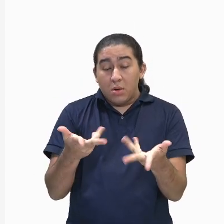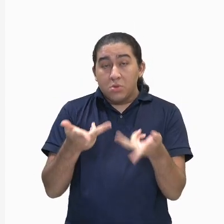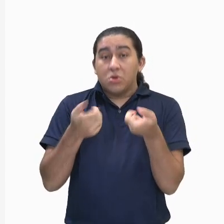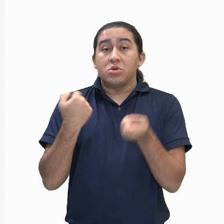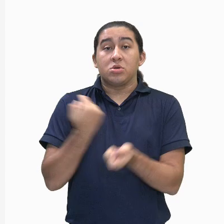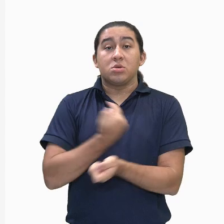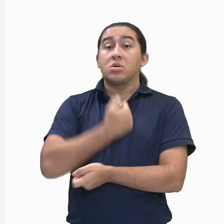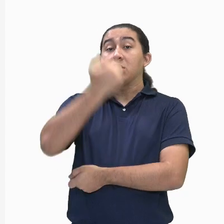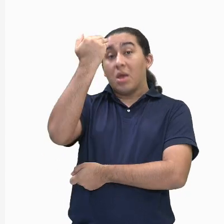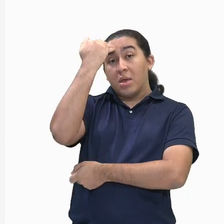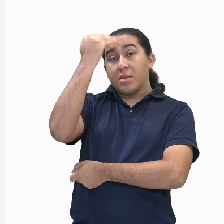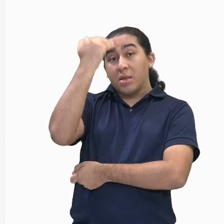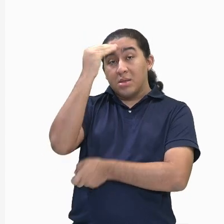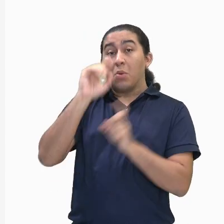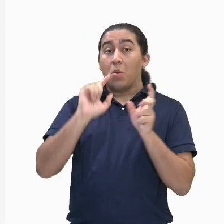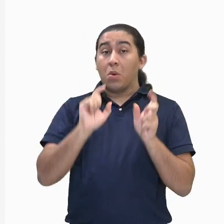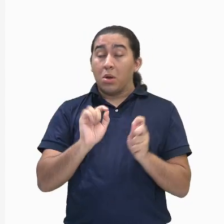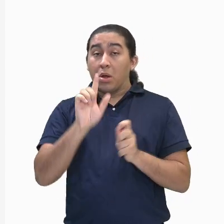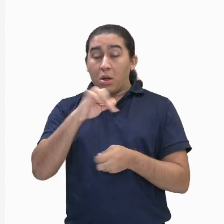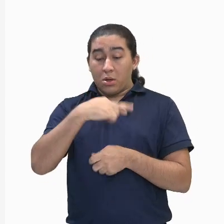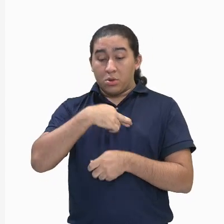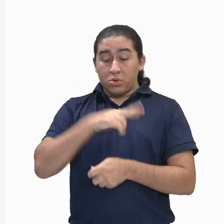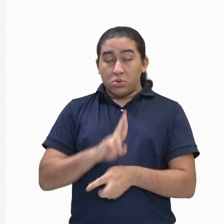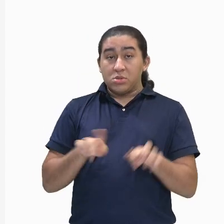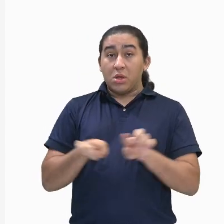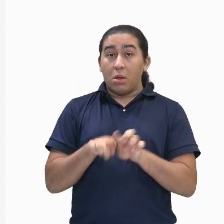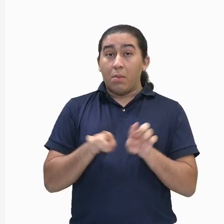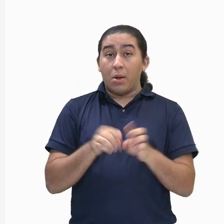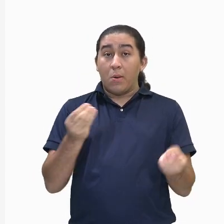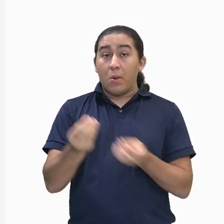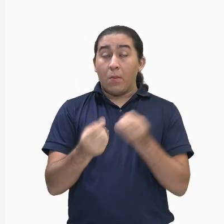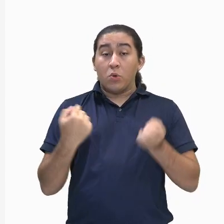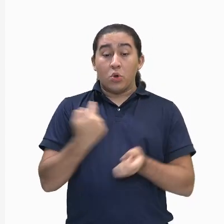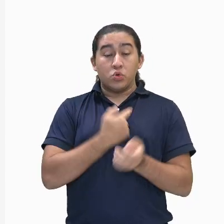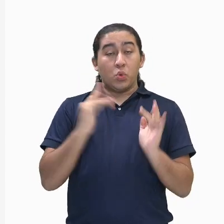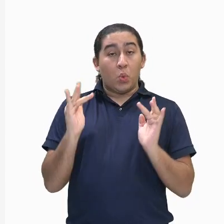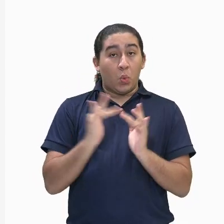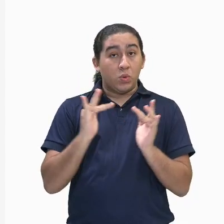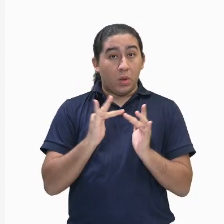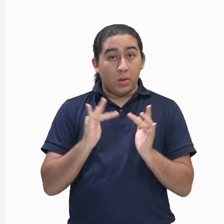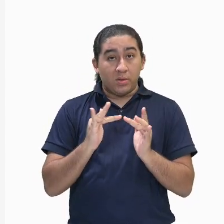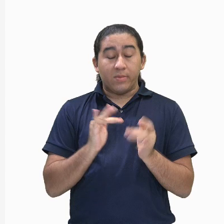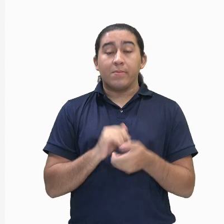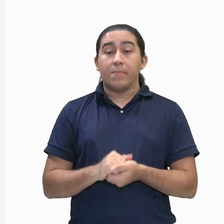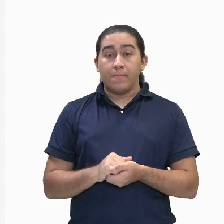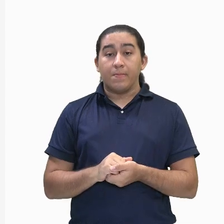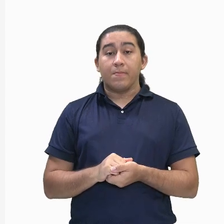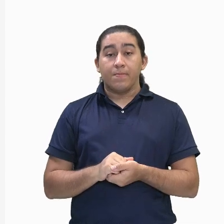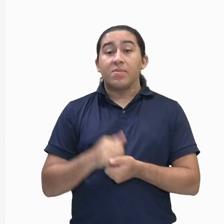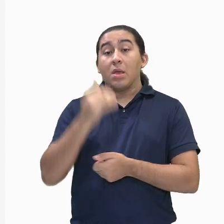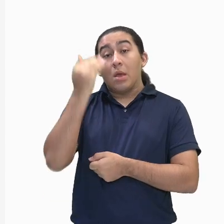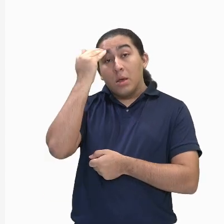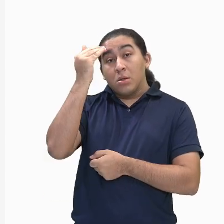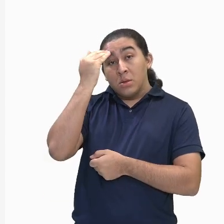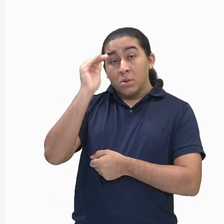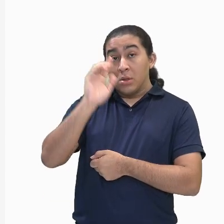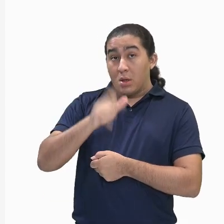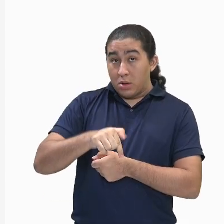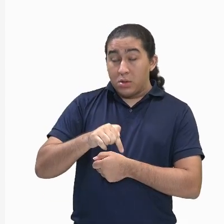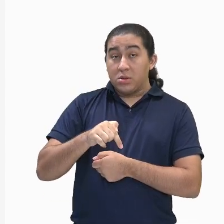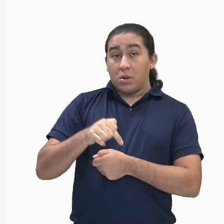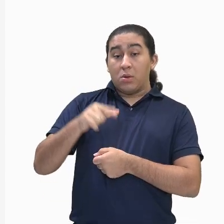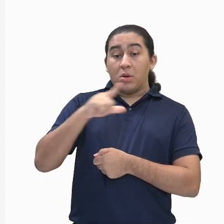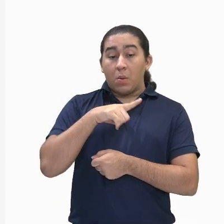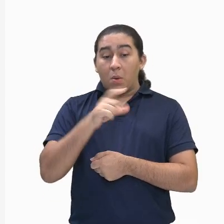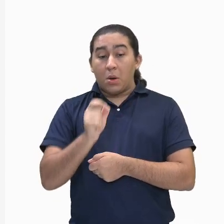sobre o sagrado e como nos relacionamos com ele. Através desses símbolos, as barreiras